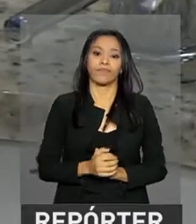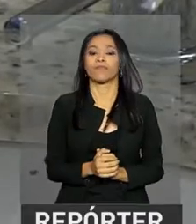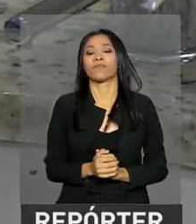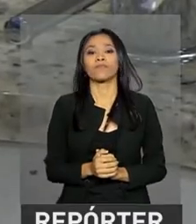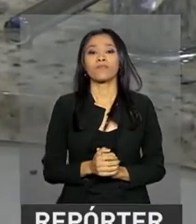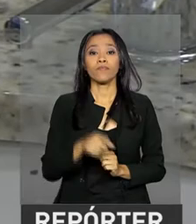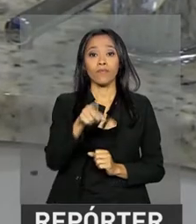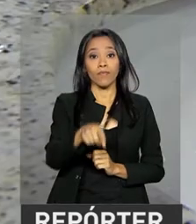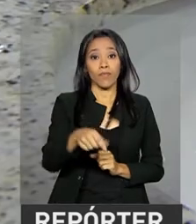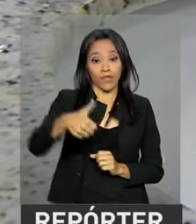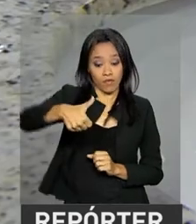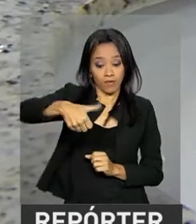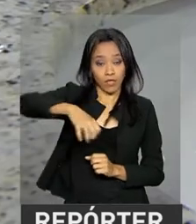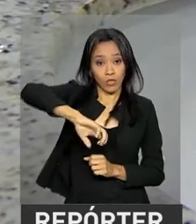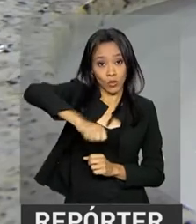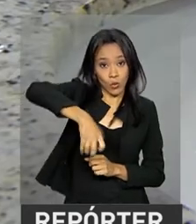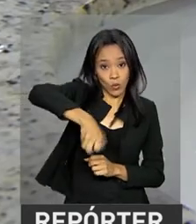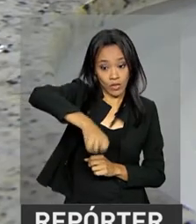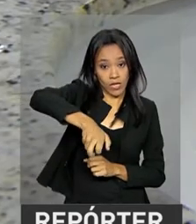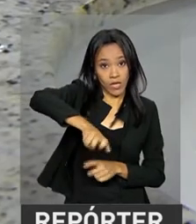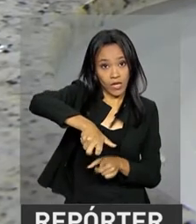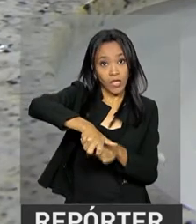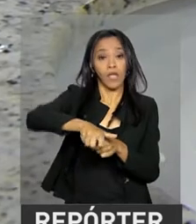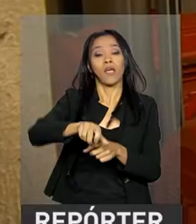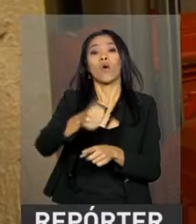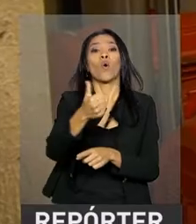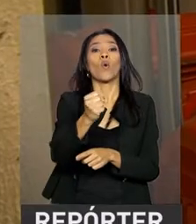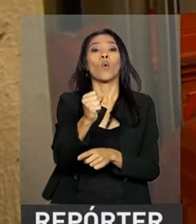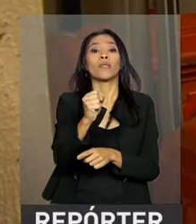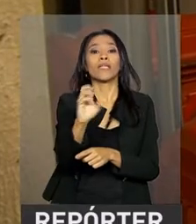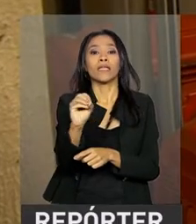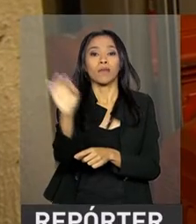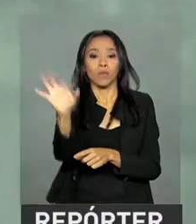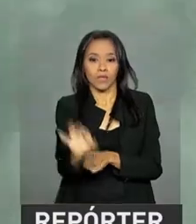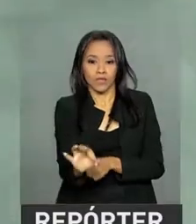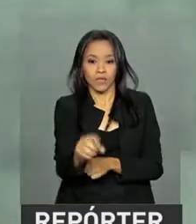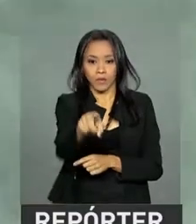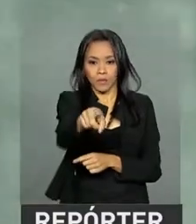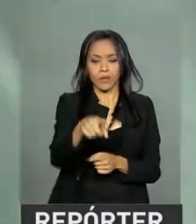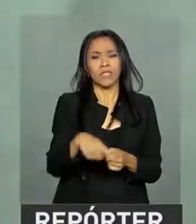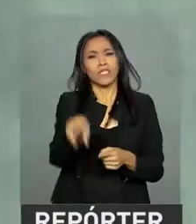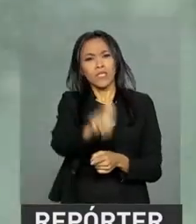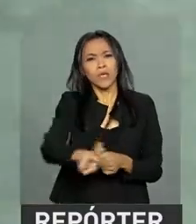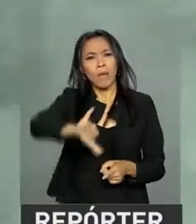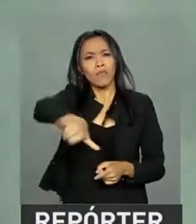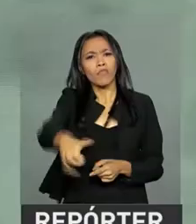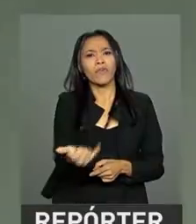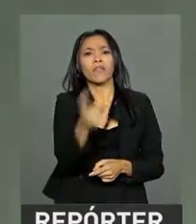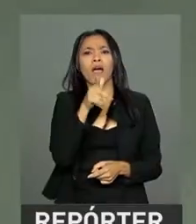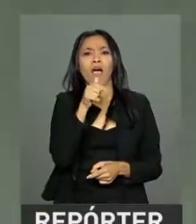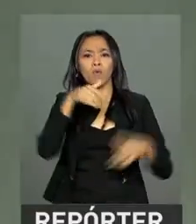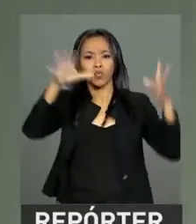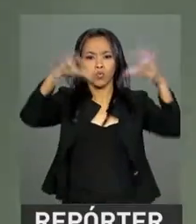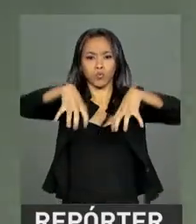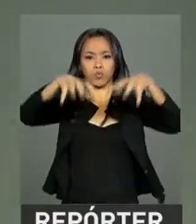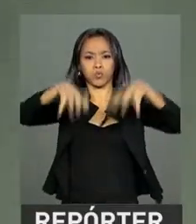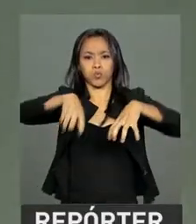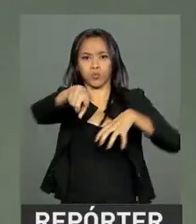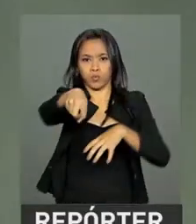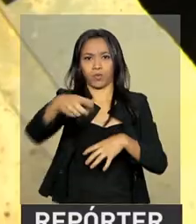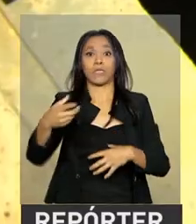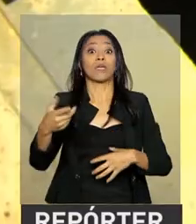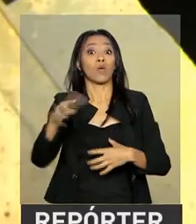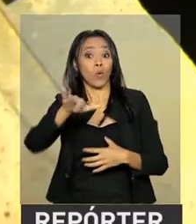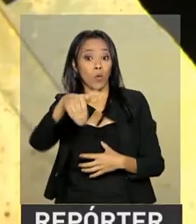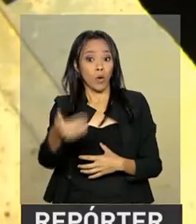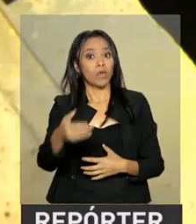Torneiras que reduzem em até 80% o consumo da água e sistemas que aproveitam a água da chuva. Quando o assunto é o